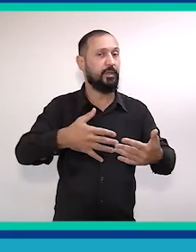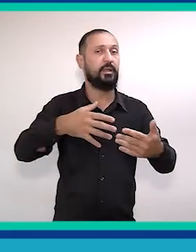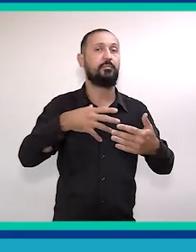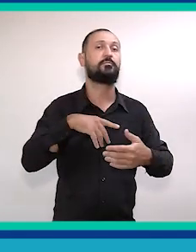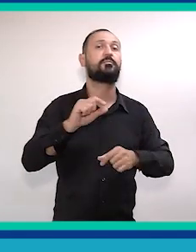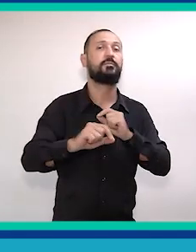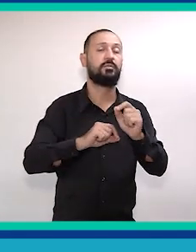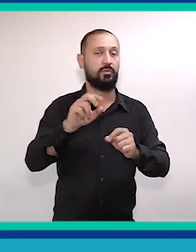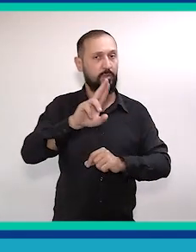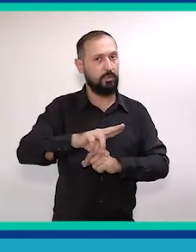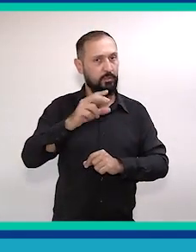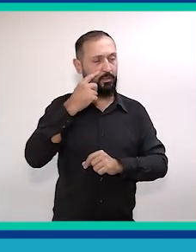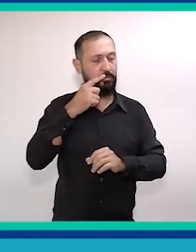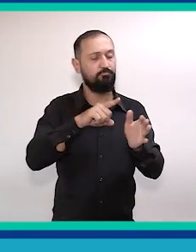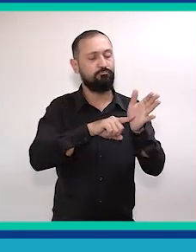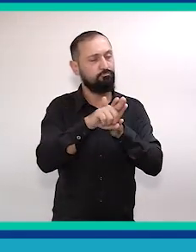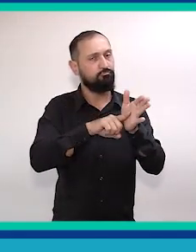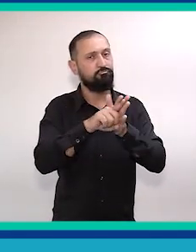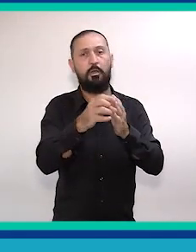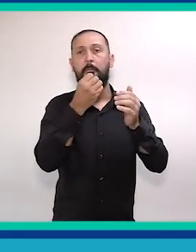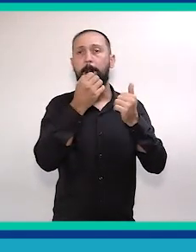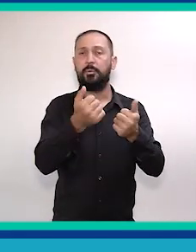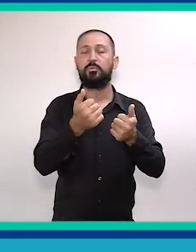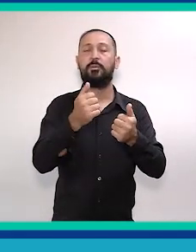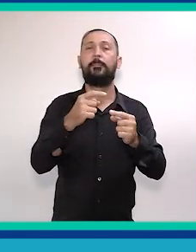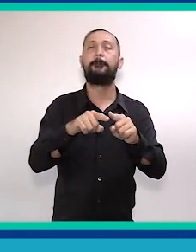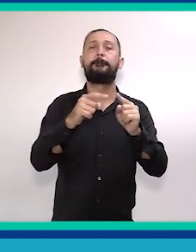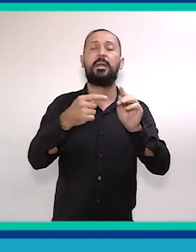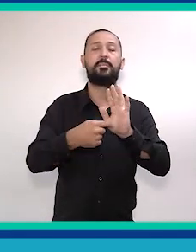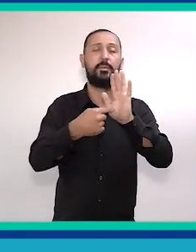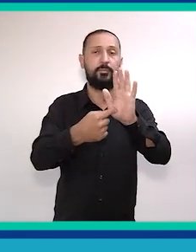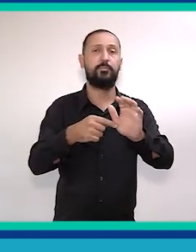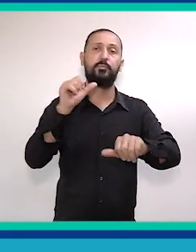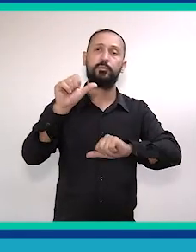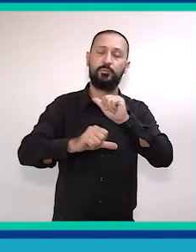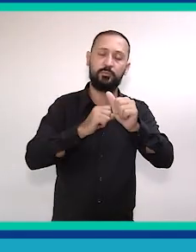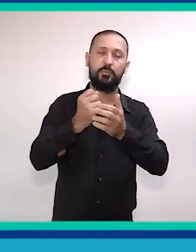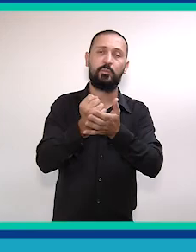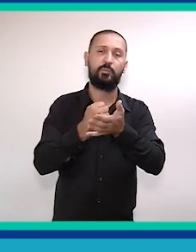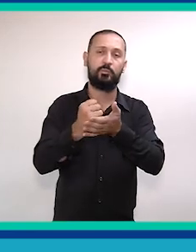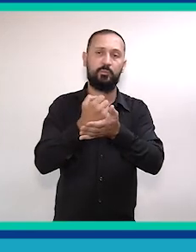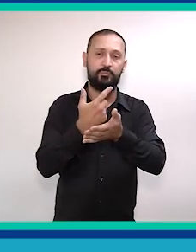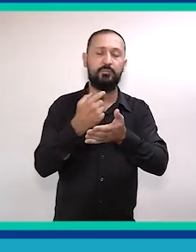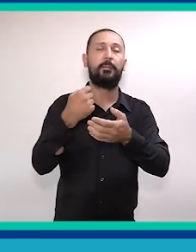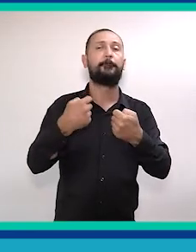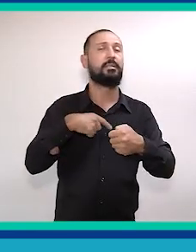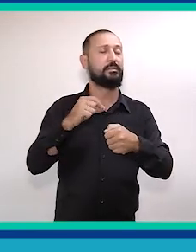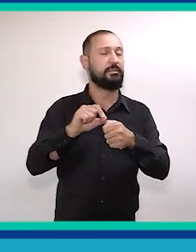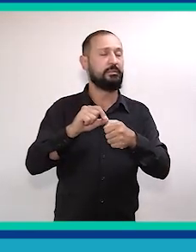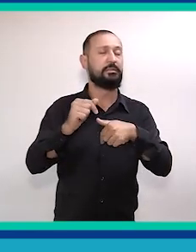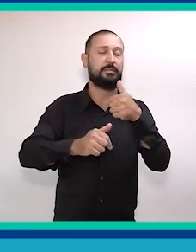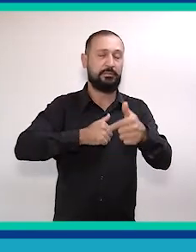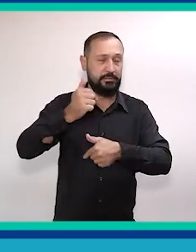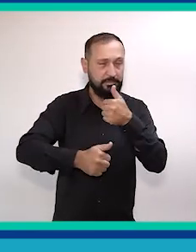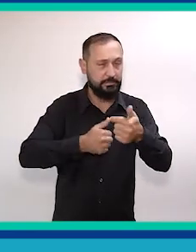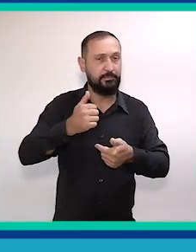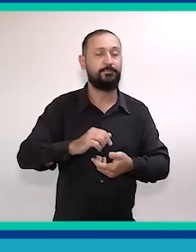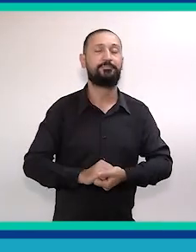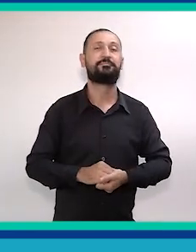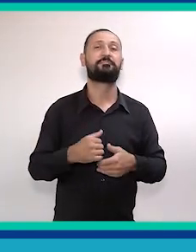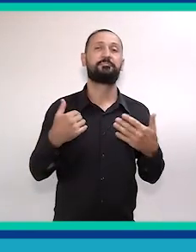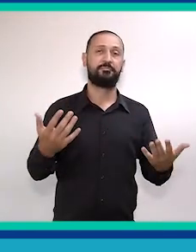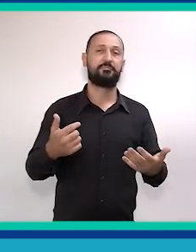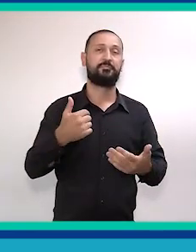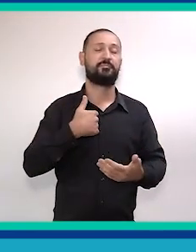gente deixar claro. A gente tem, sim, ensaios promissores, só que isso, para poder virar um medicamento, a gente tem que andar bastante